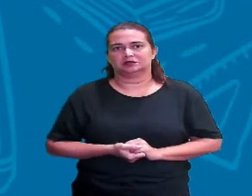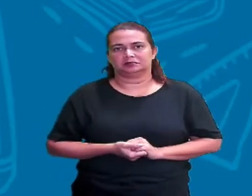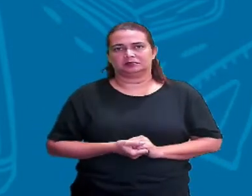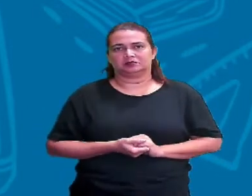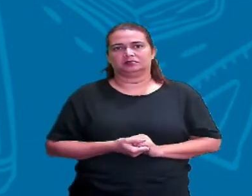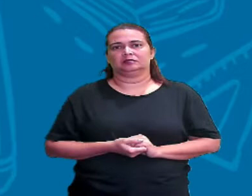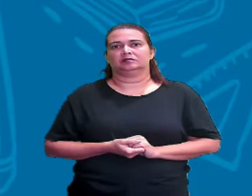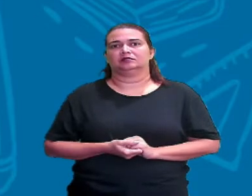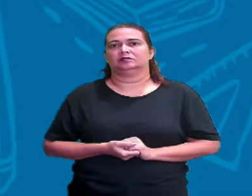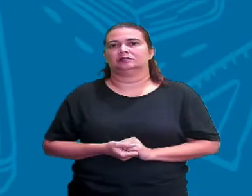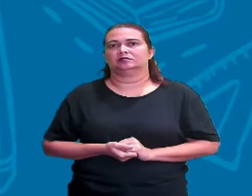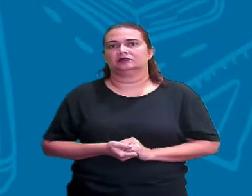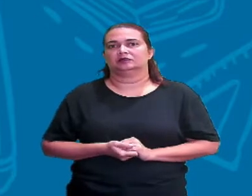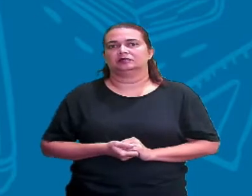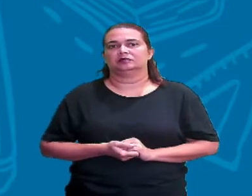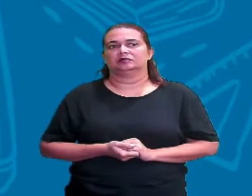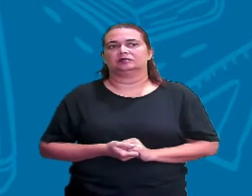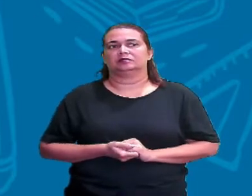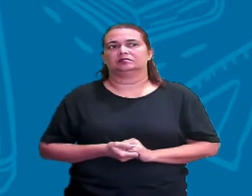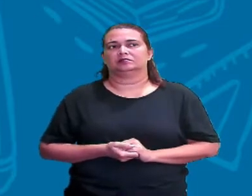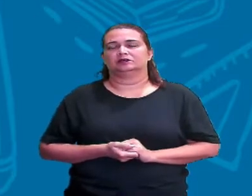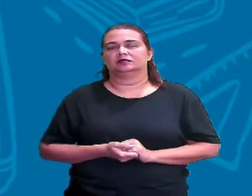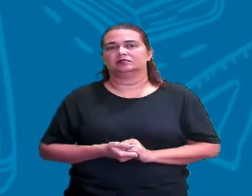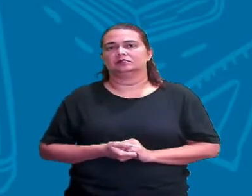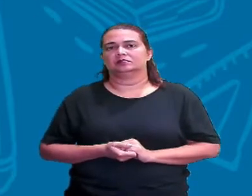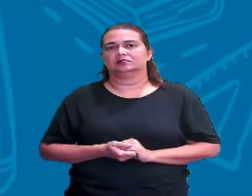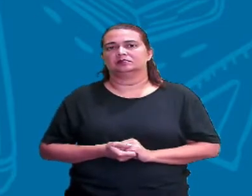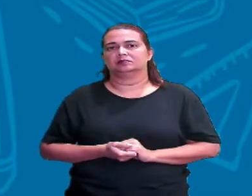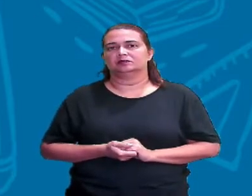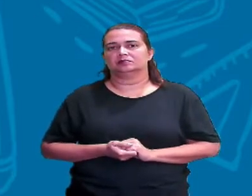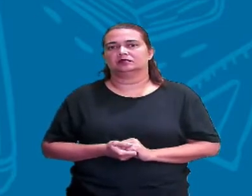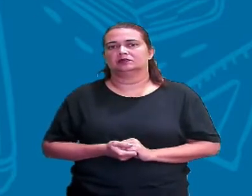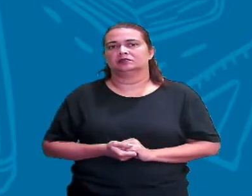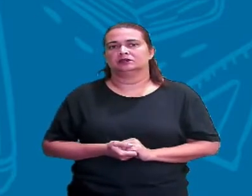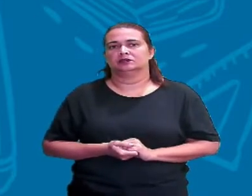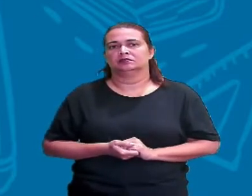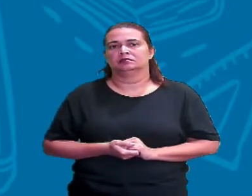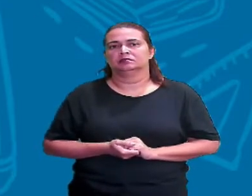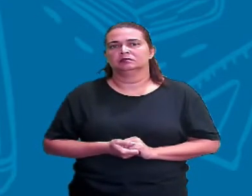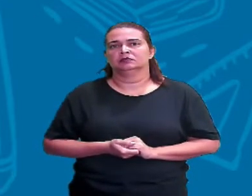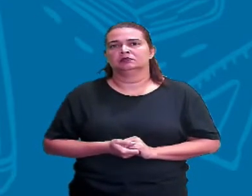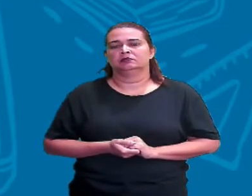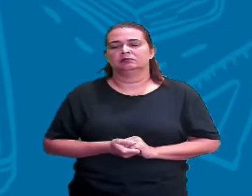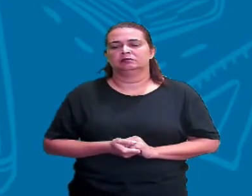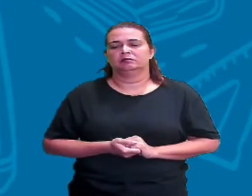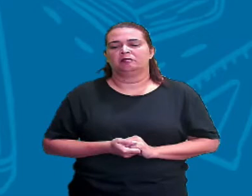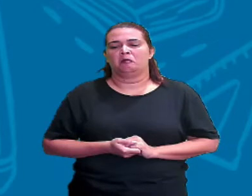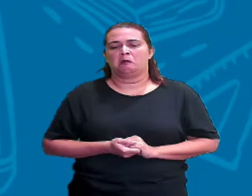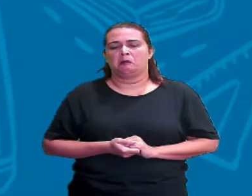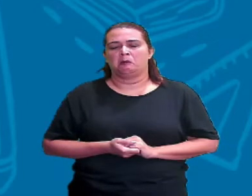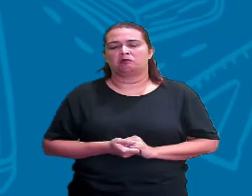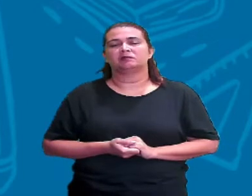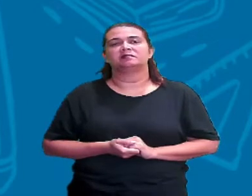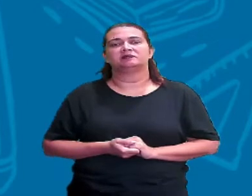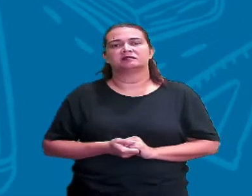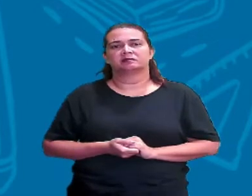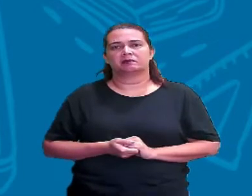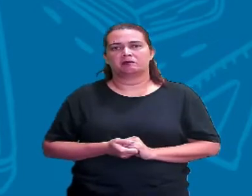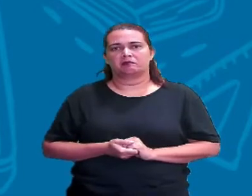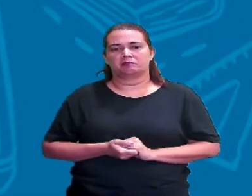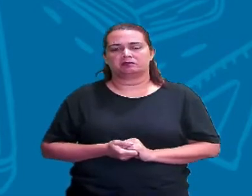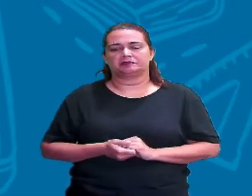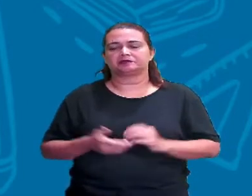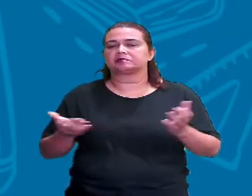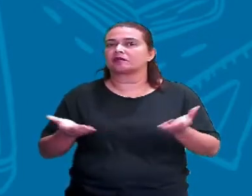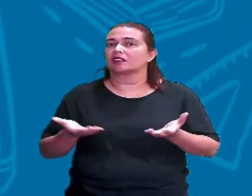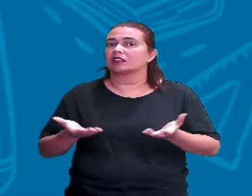Caça-Polícias. E A Bela e a Fera tem A Bela e o Monstro. Ok? Então eu quero falar um